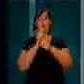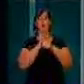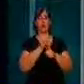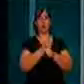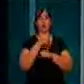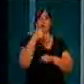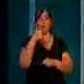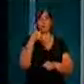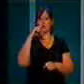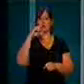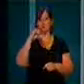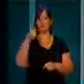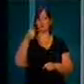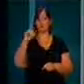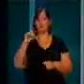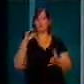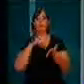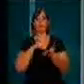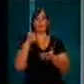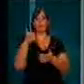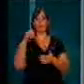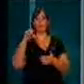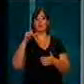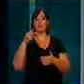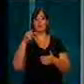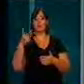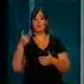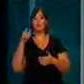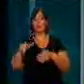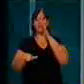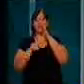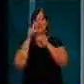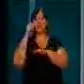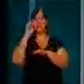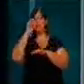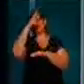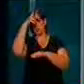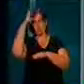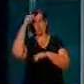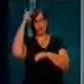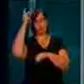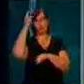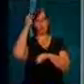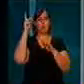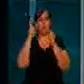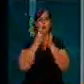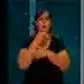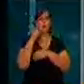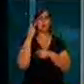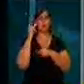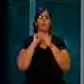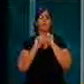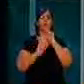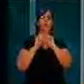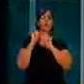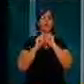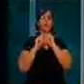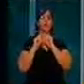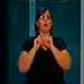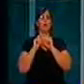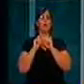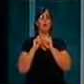71, período em que exerci pela primeira vez o cargo de prefeito de São Paulo, para a prática reiterada de